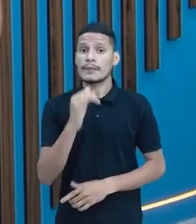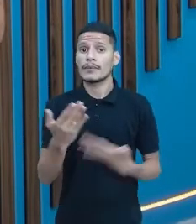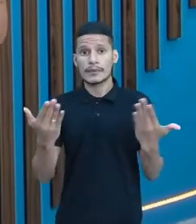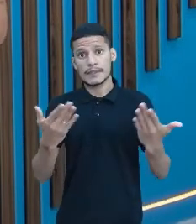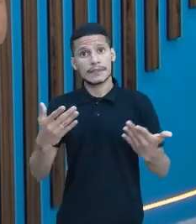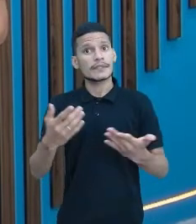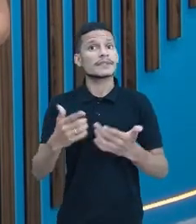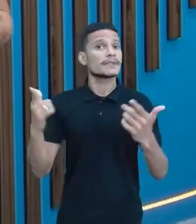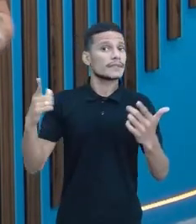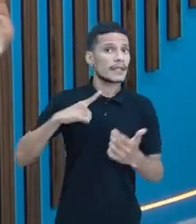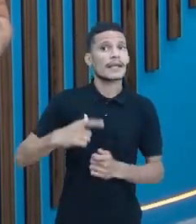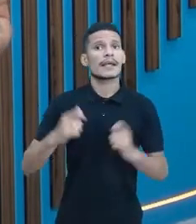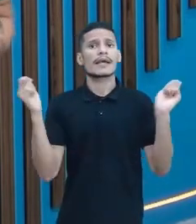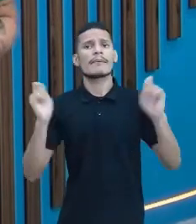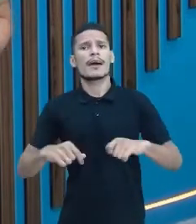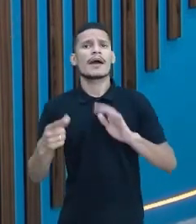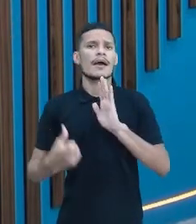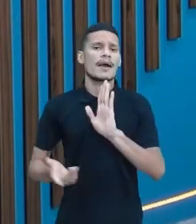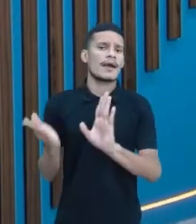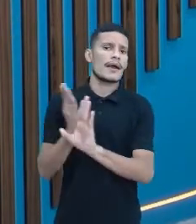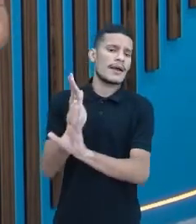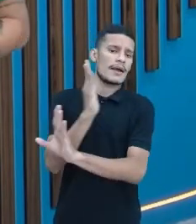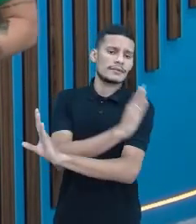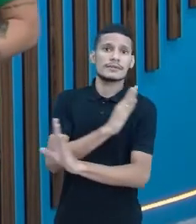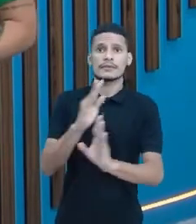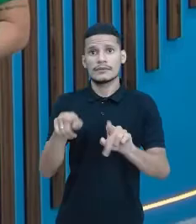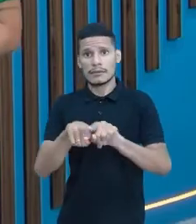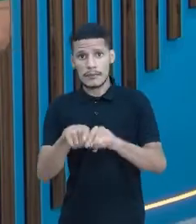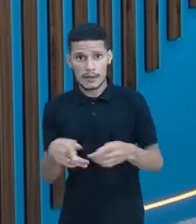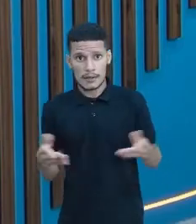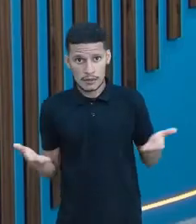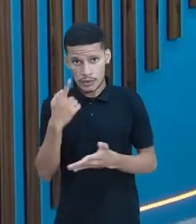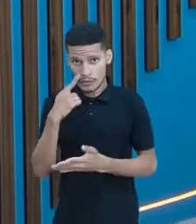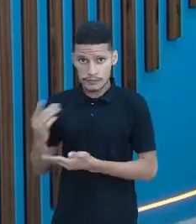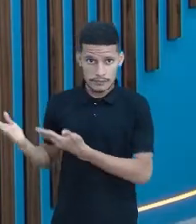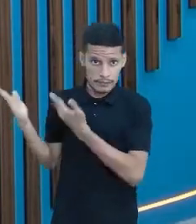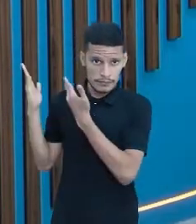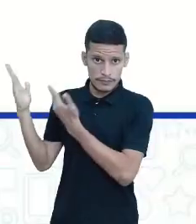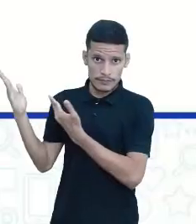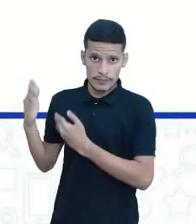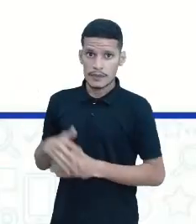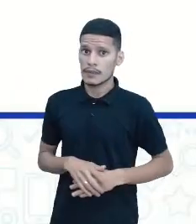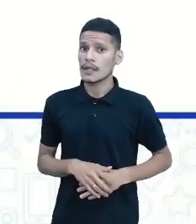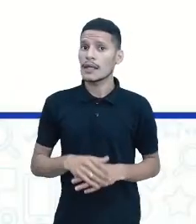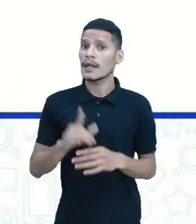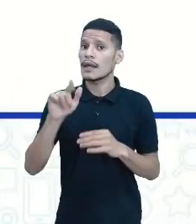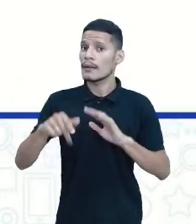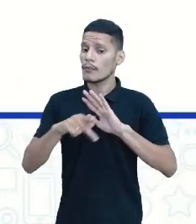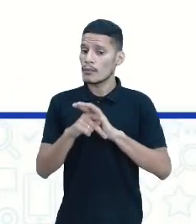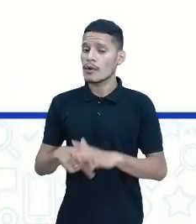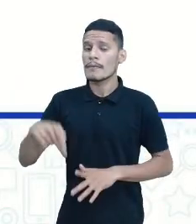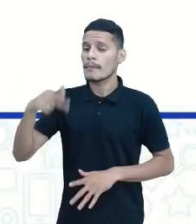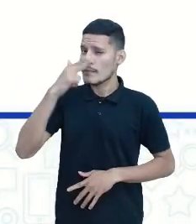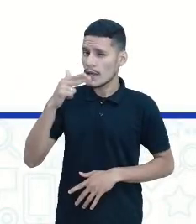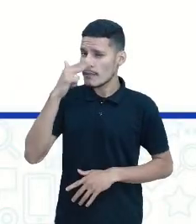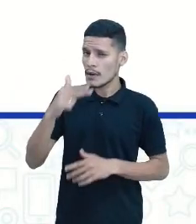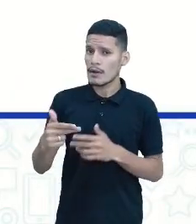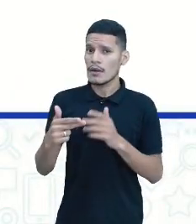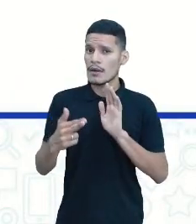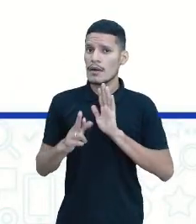tanto essa anterior quanto essa próxima elas são a